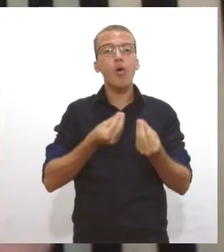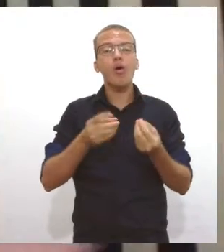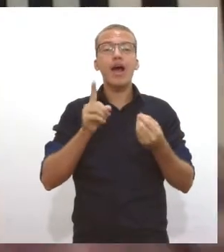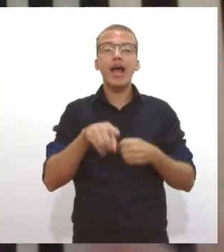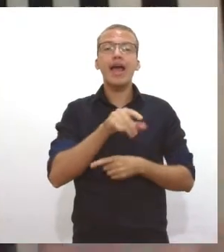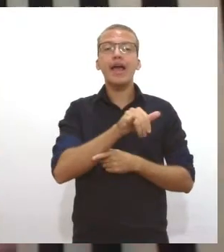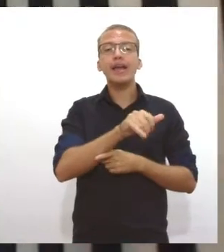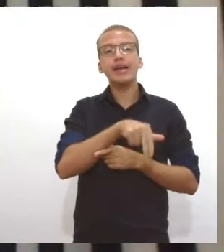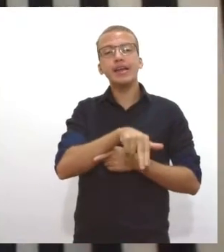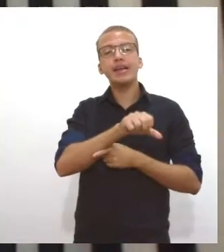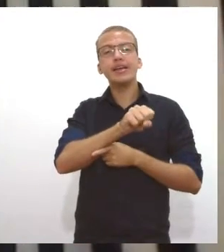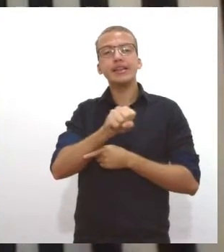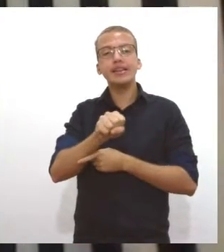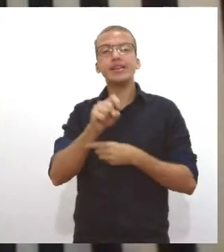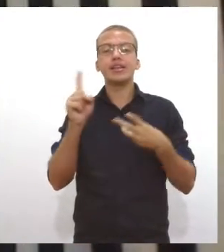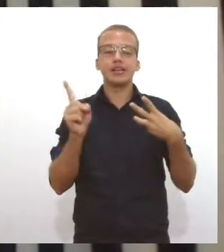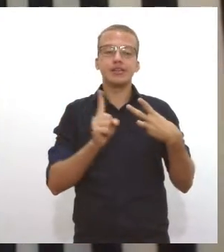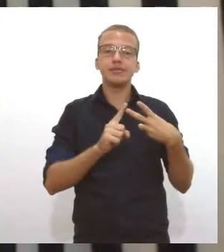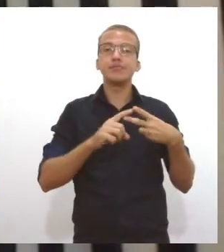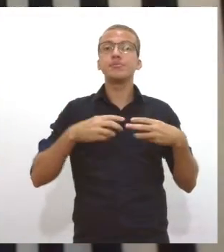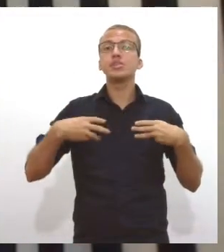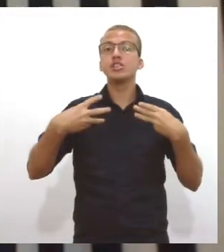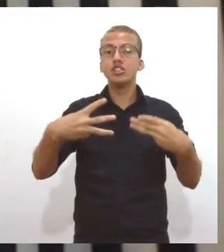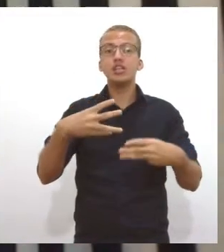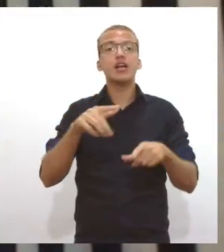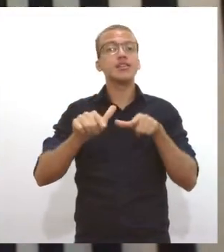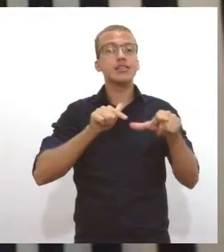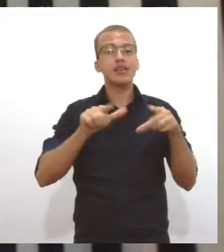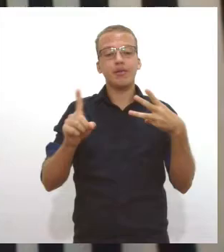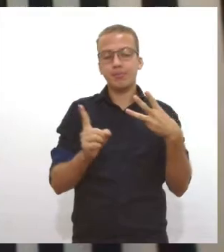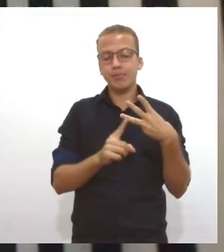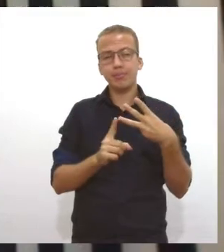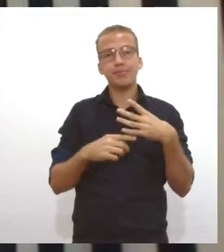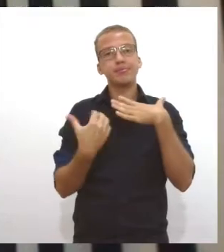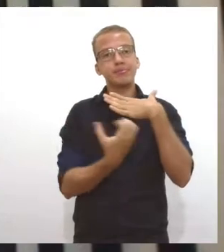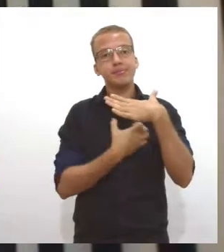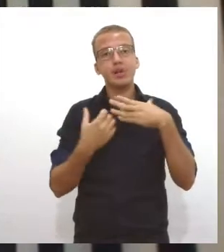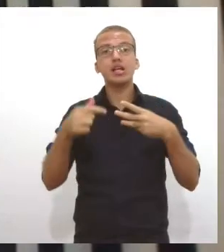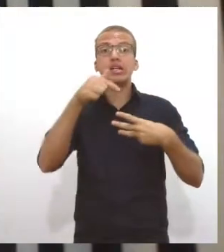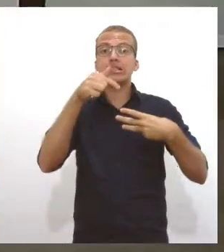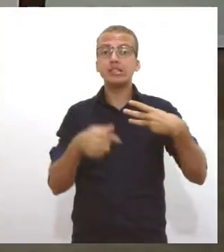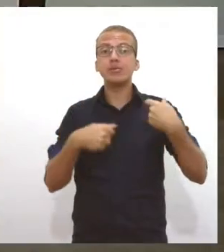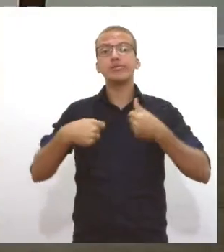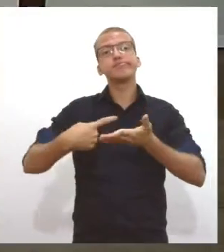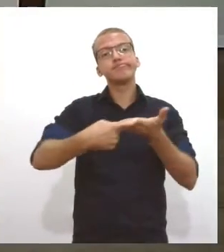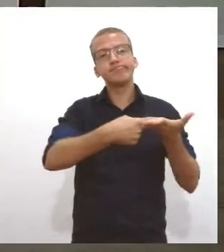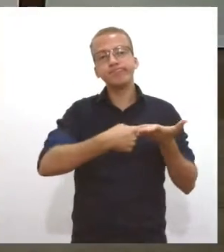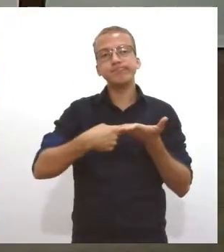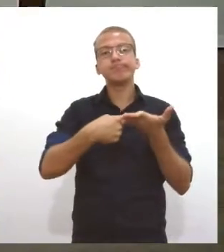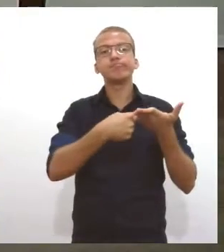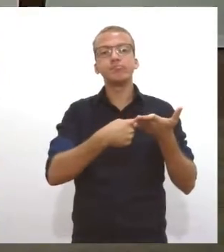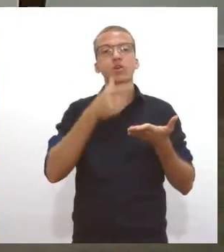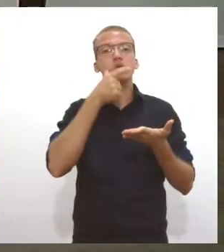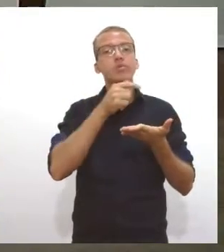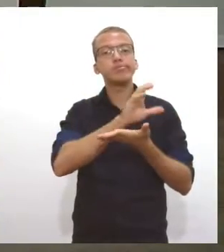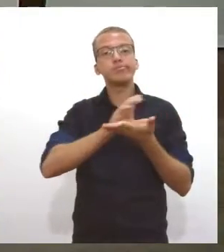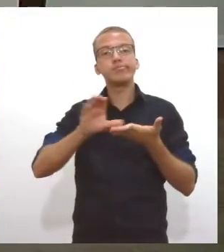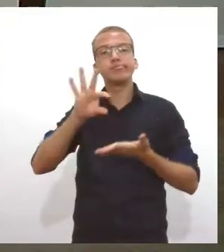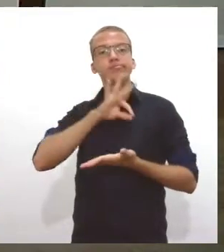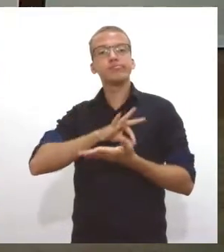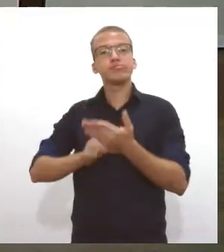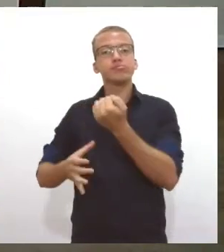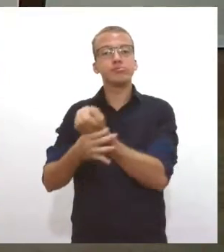Ministério do Trabalho via empresas que ele tem que fazer essa articulação Ah sim então é depois do projeto